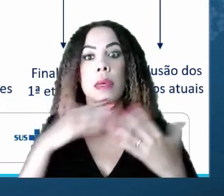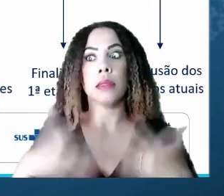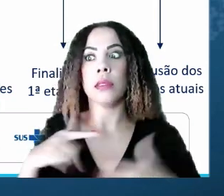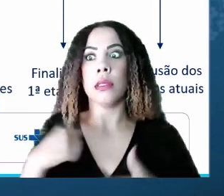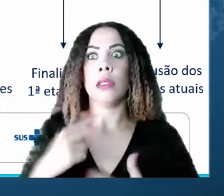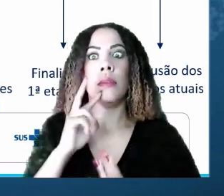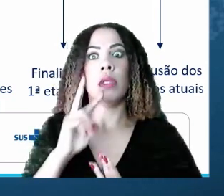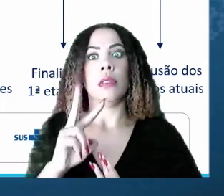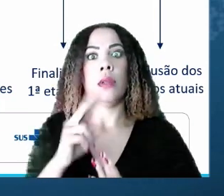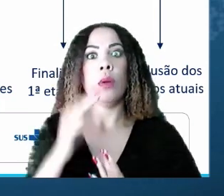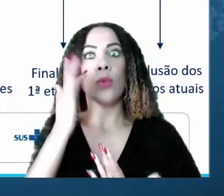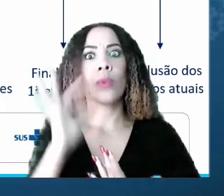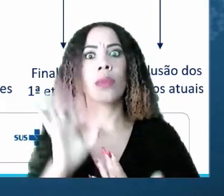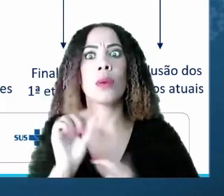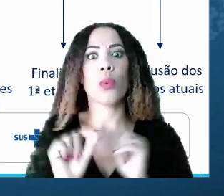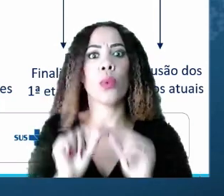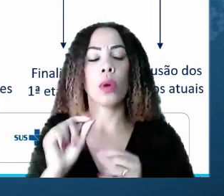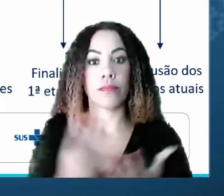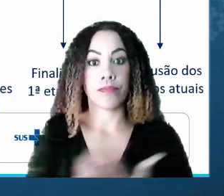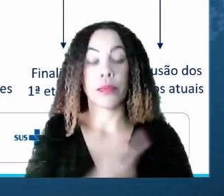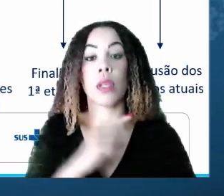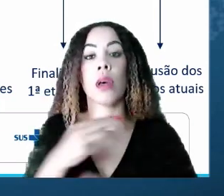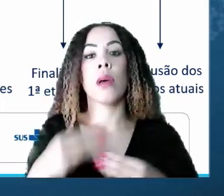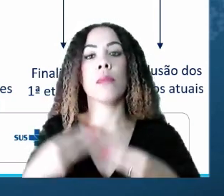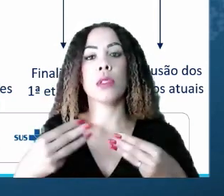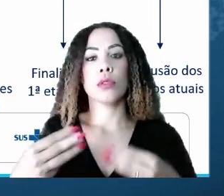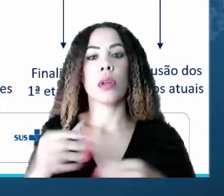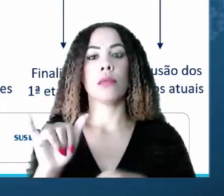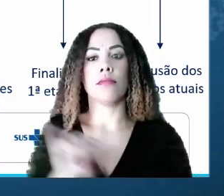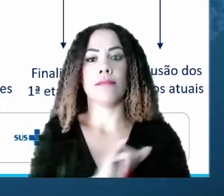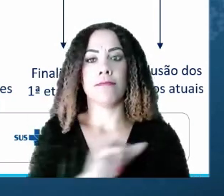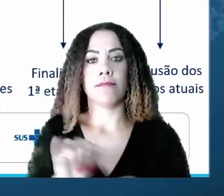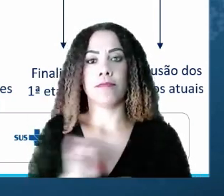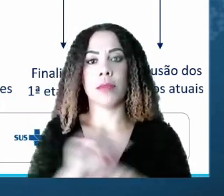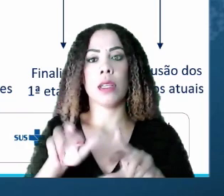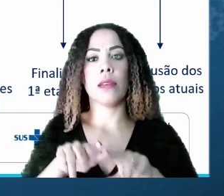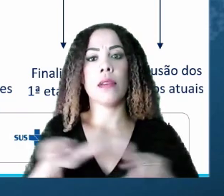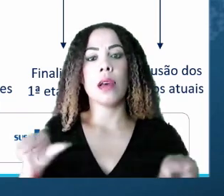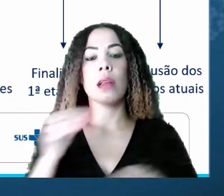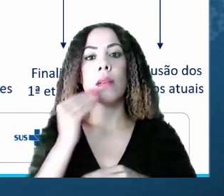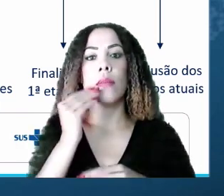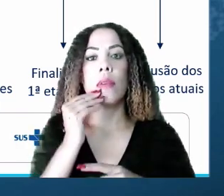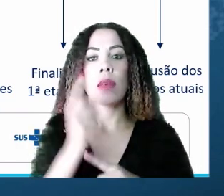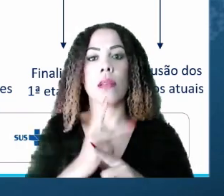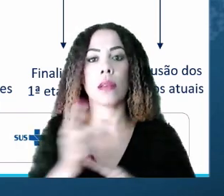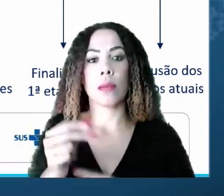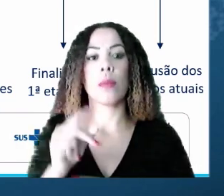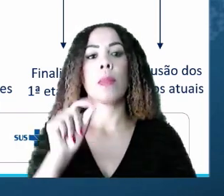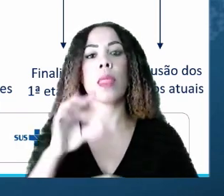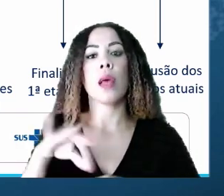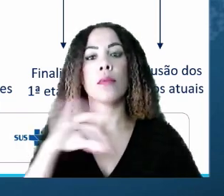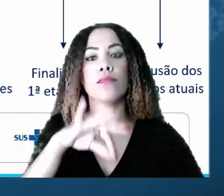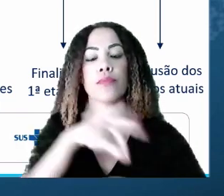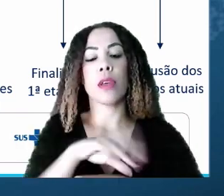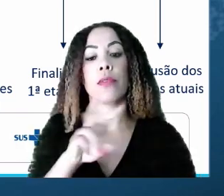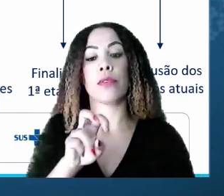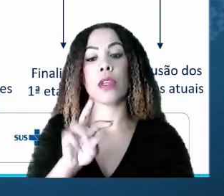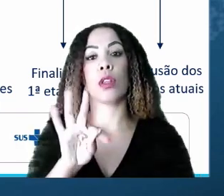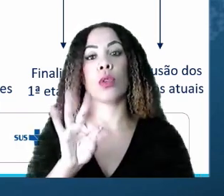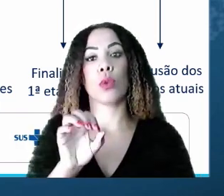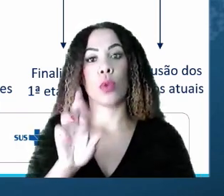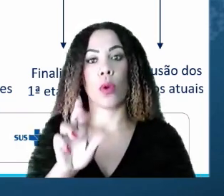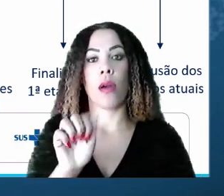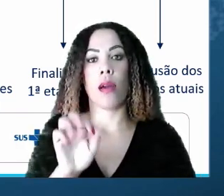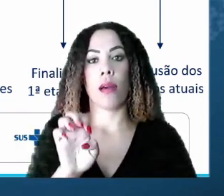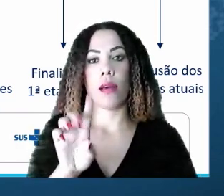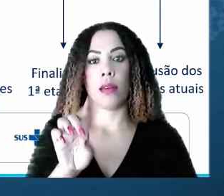Ministério adotou uma série de estratégias para combater, né, o vetor Aedes aegypti naquele momento, e o método Wolbachia ele foi